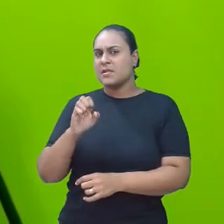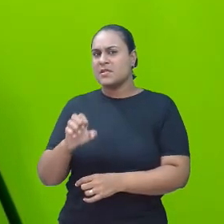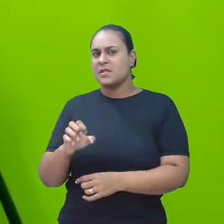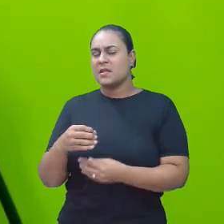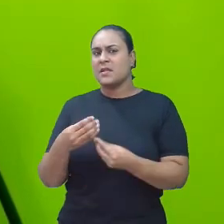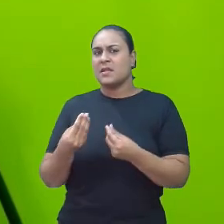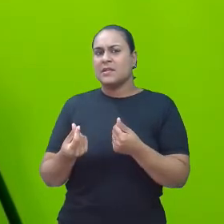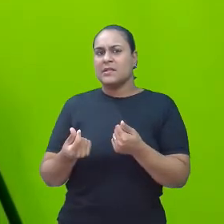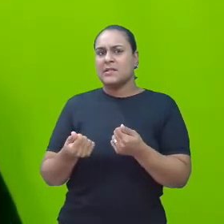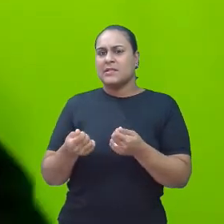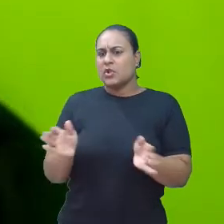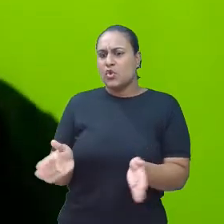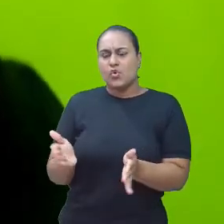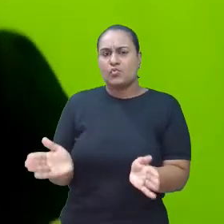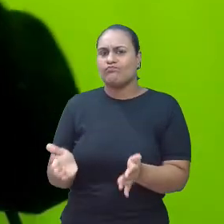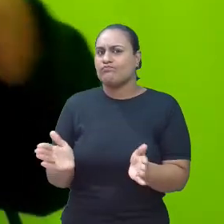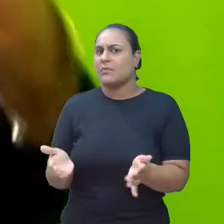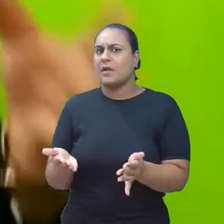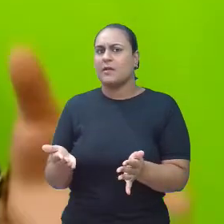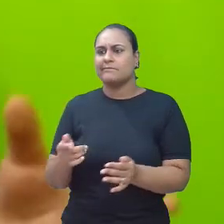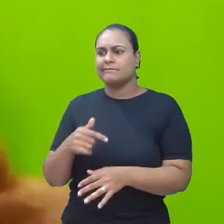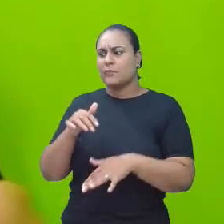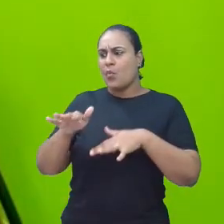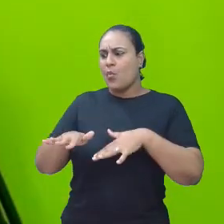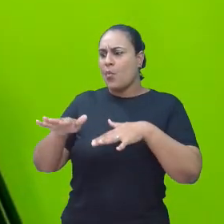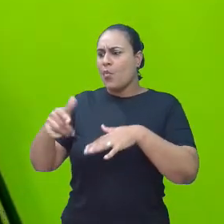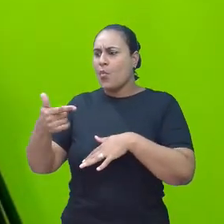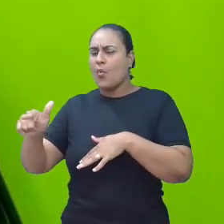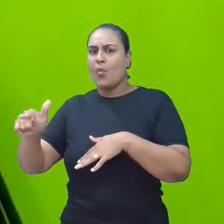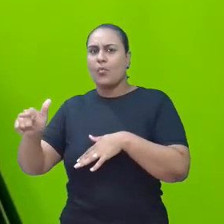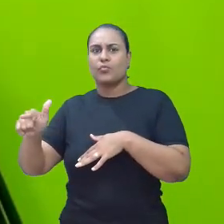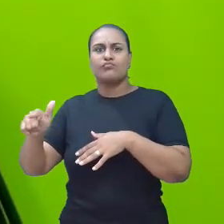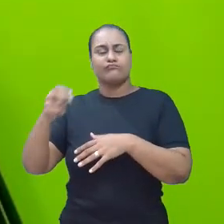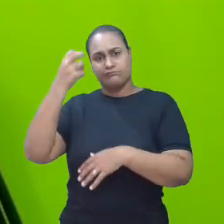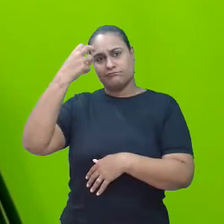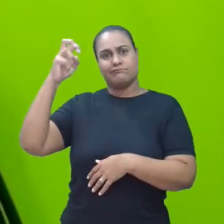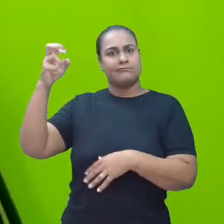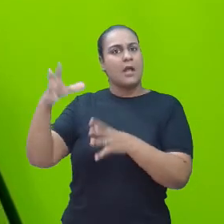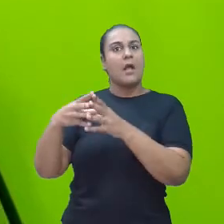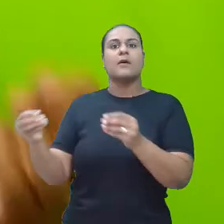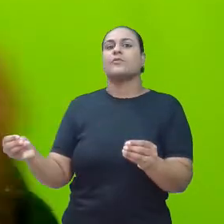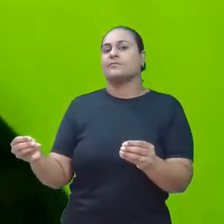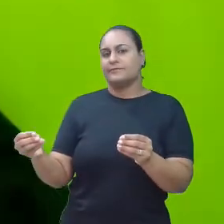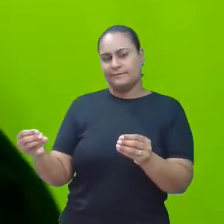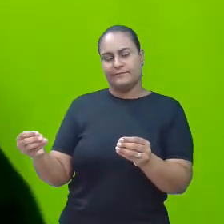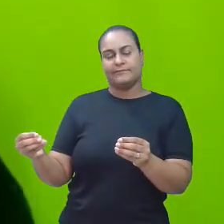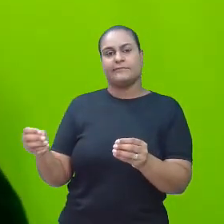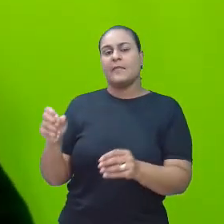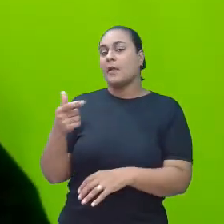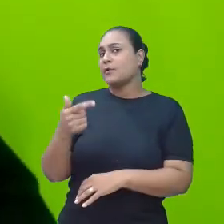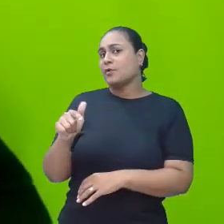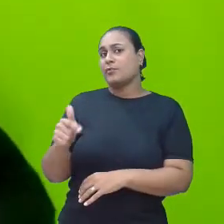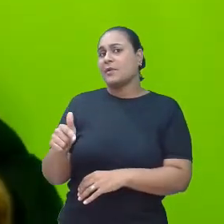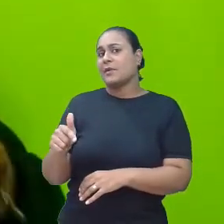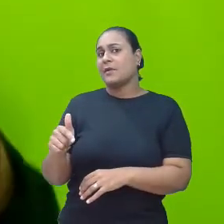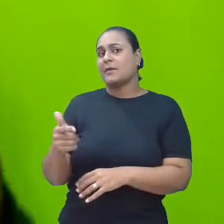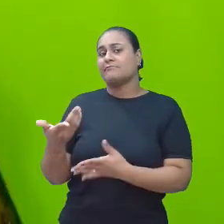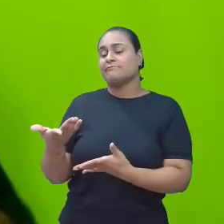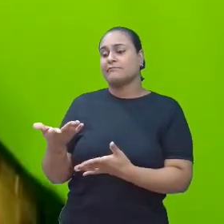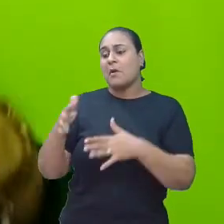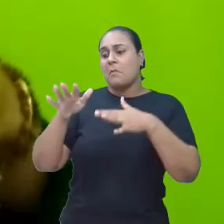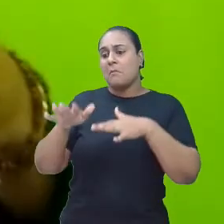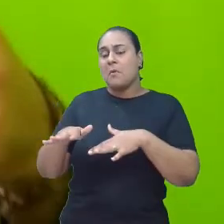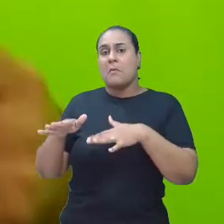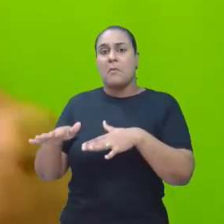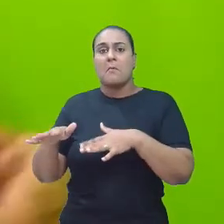morre, né, outros movimentos culturais também desandam, né? Se não existe mais a raiz, se não existe mais